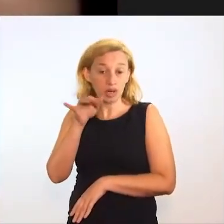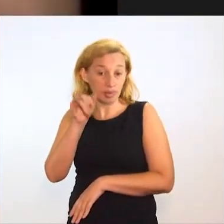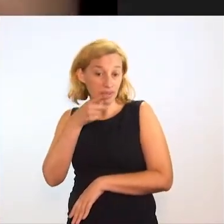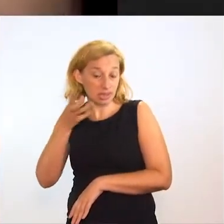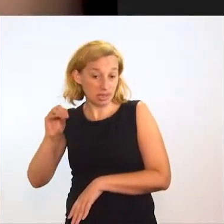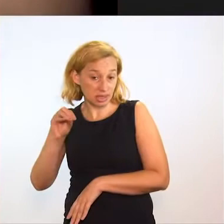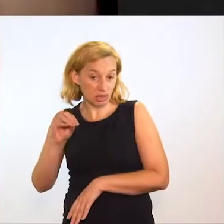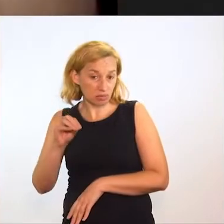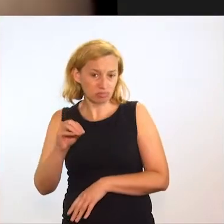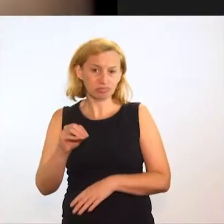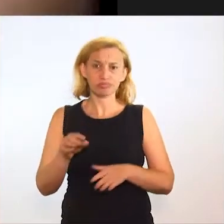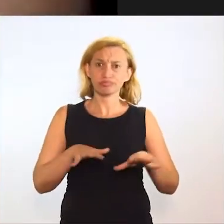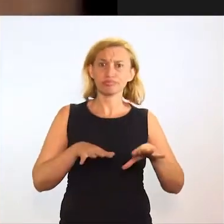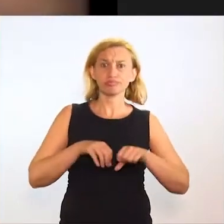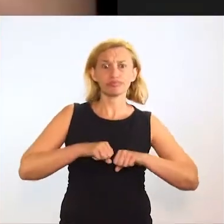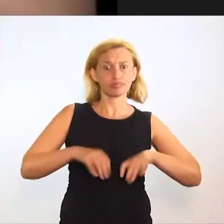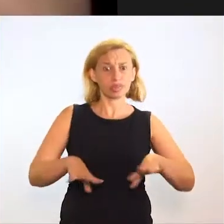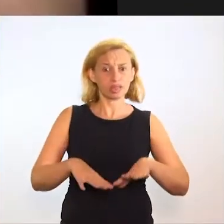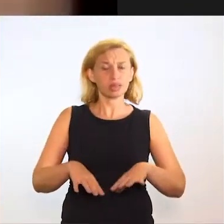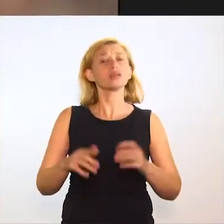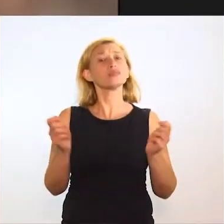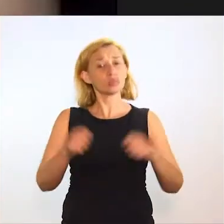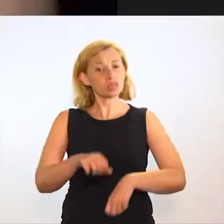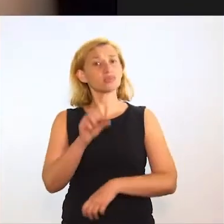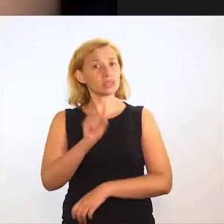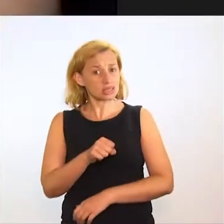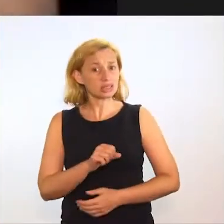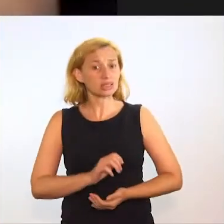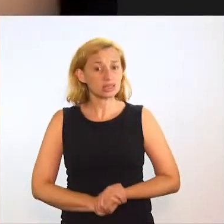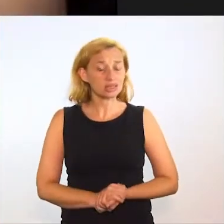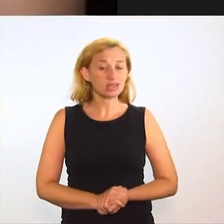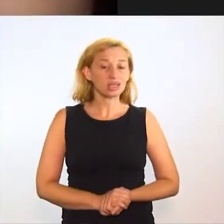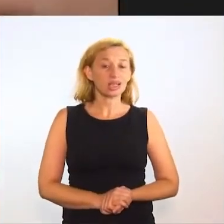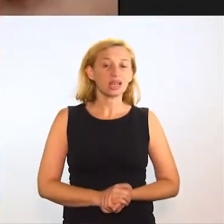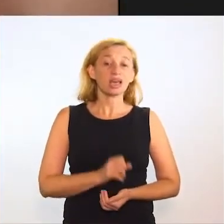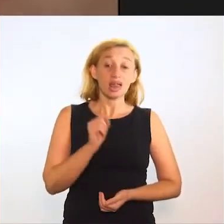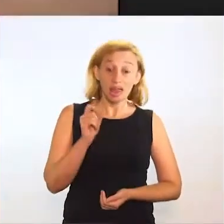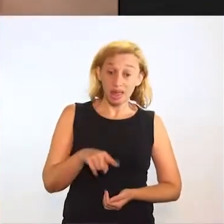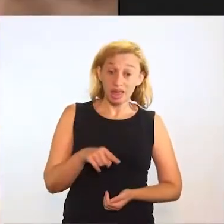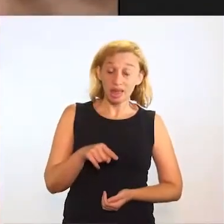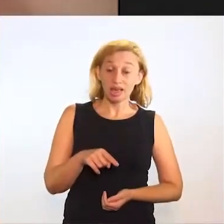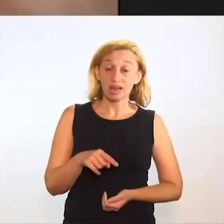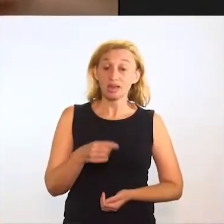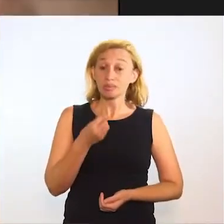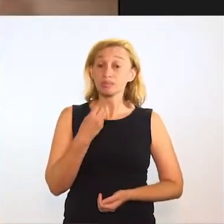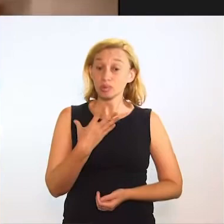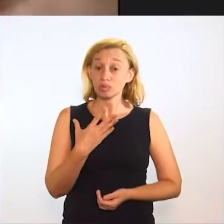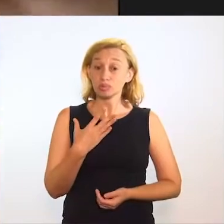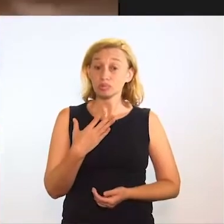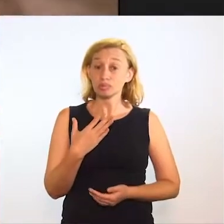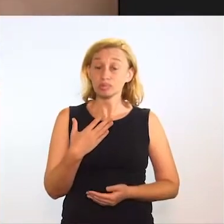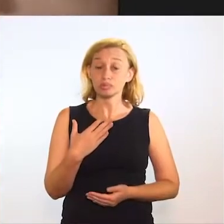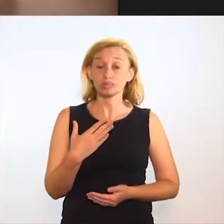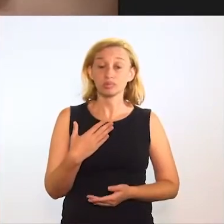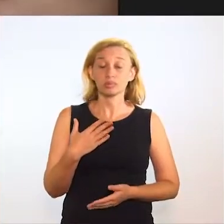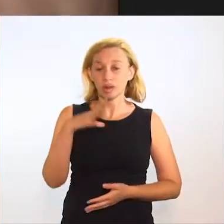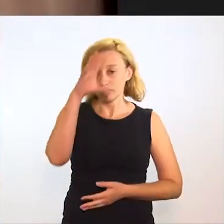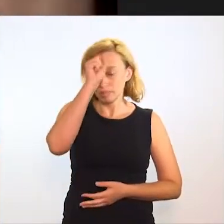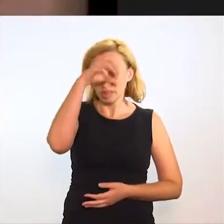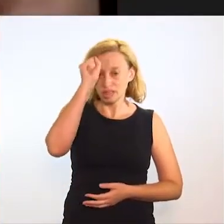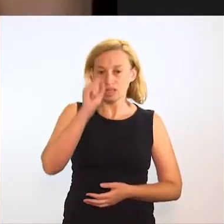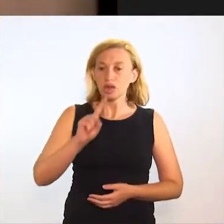importante. Aí, com a pandemia, isso foi possível. Isso é um nicho de mercado para frente,